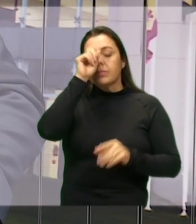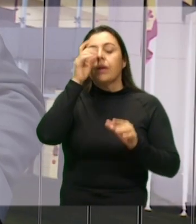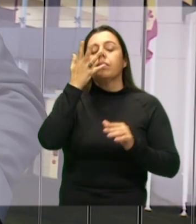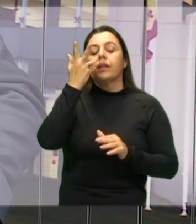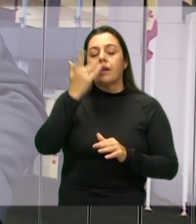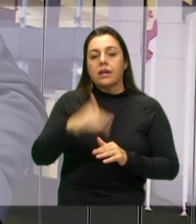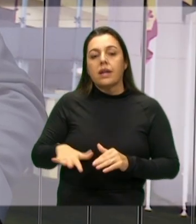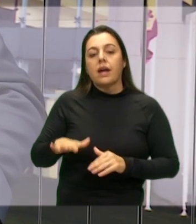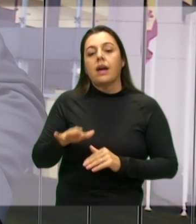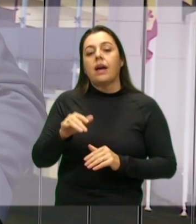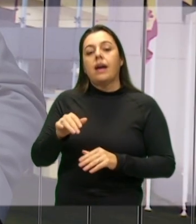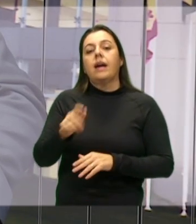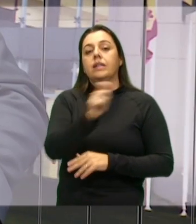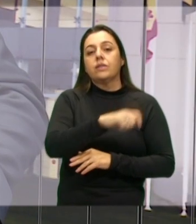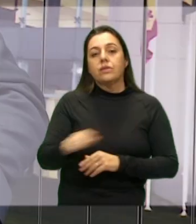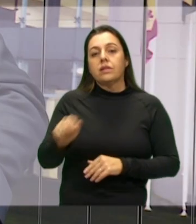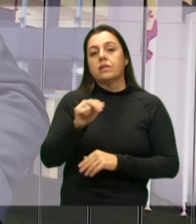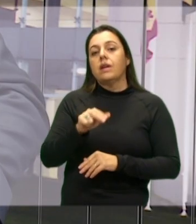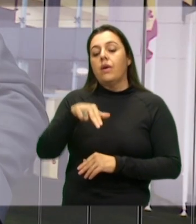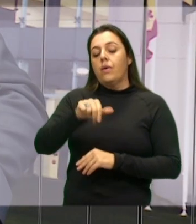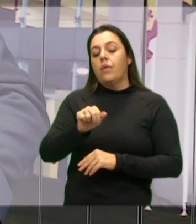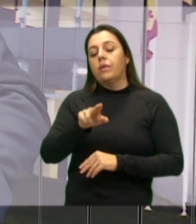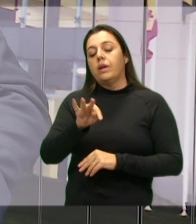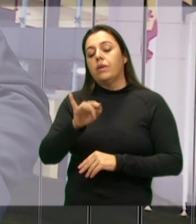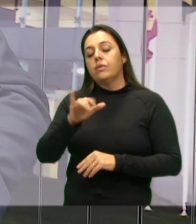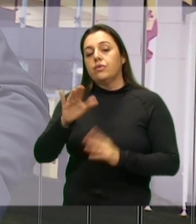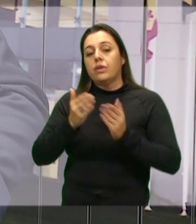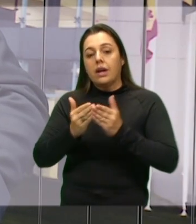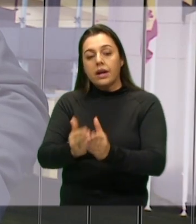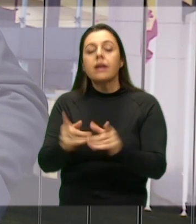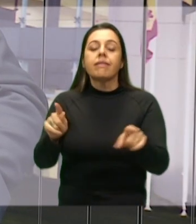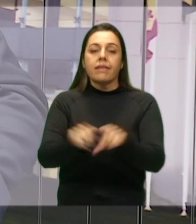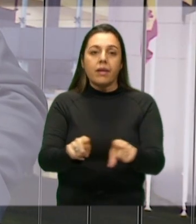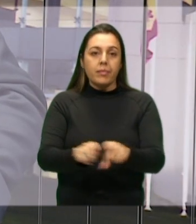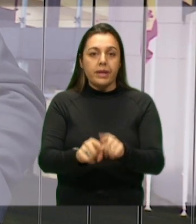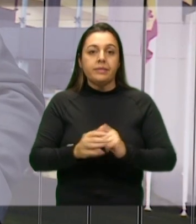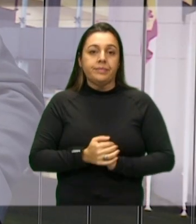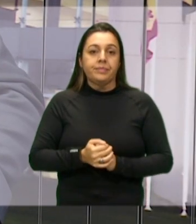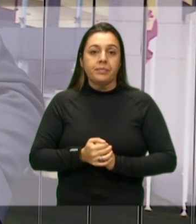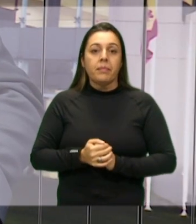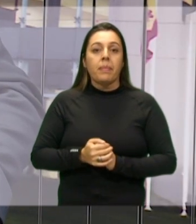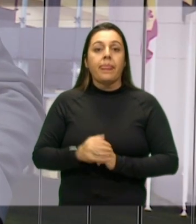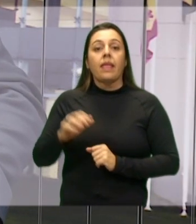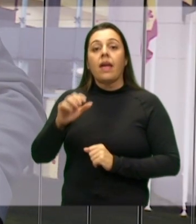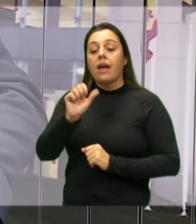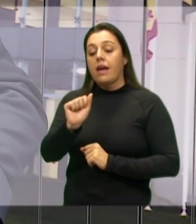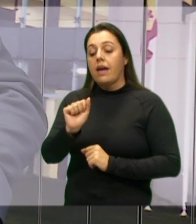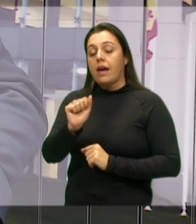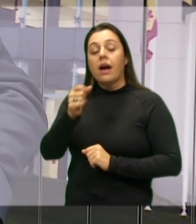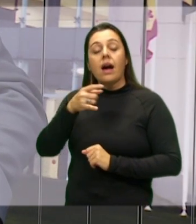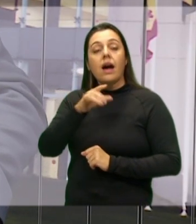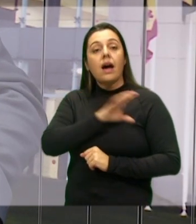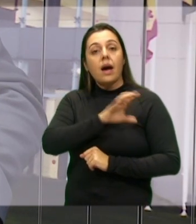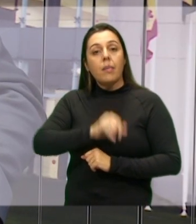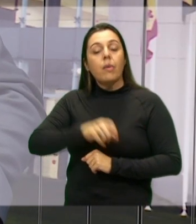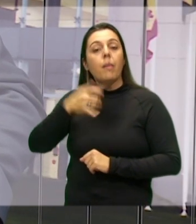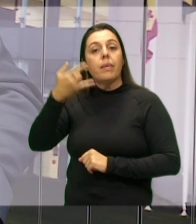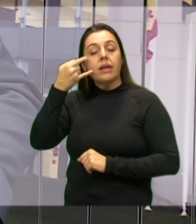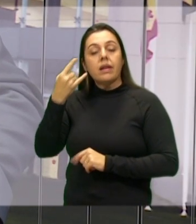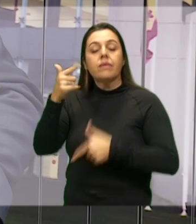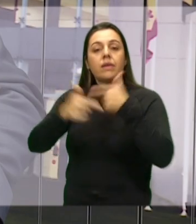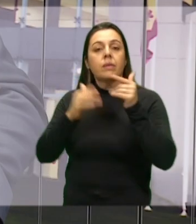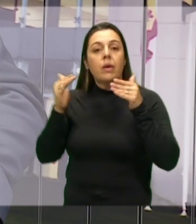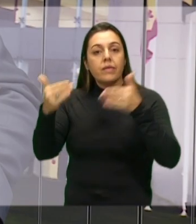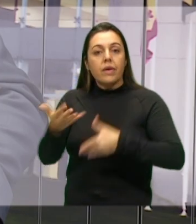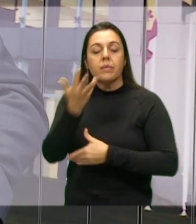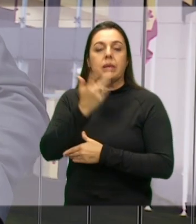aqui em Itajaí, que faz um trabalho sensacional com as crianças do município. Também a Amor Pradal aqui na nossa cidade, que tem um trabalho também voltado para as